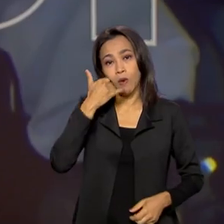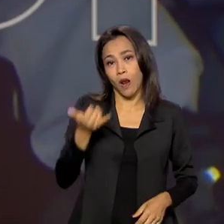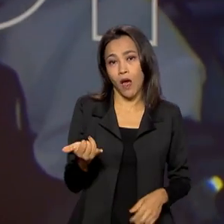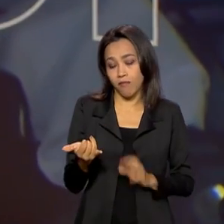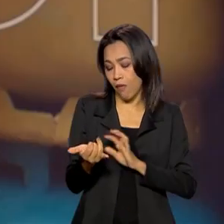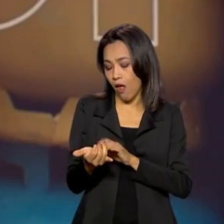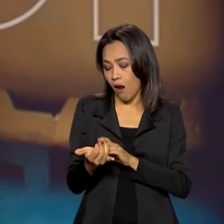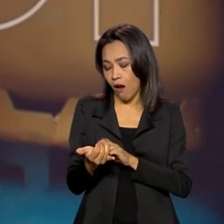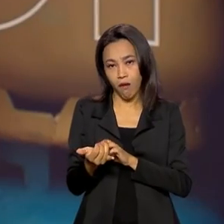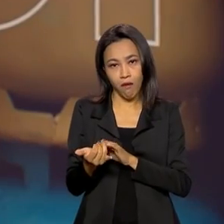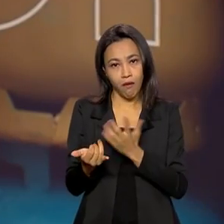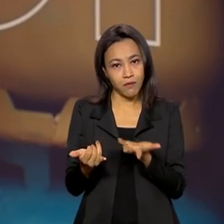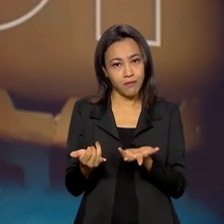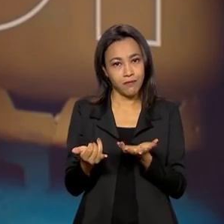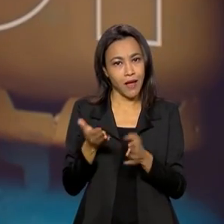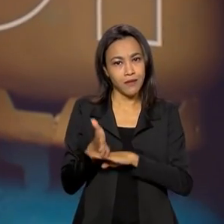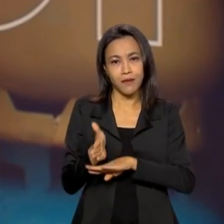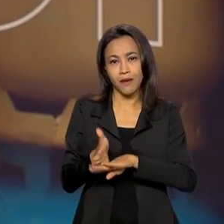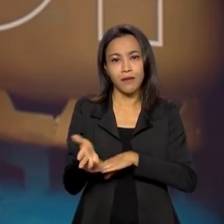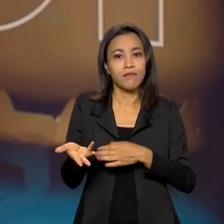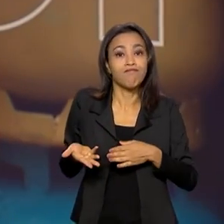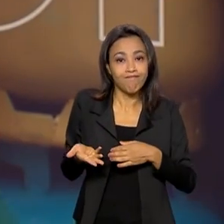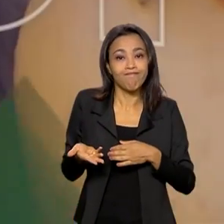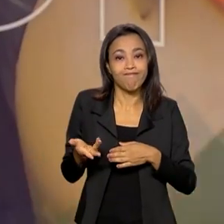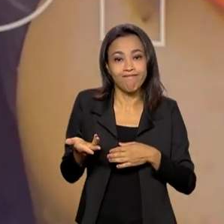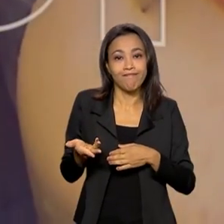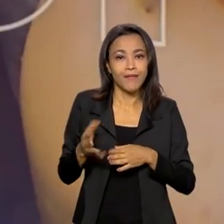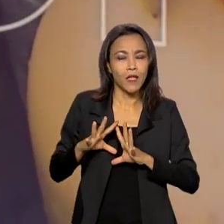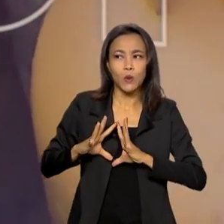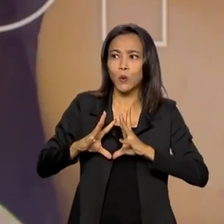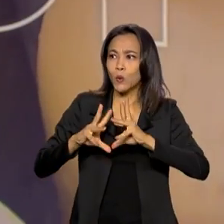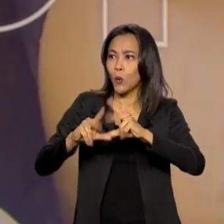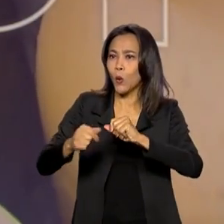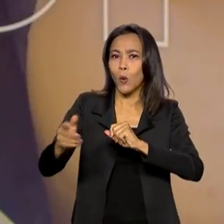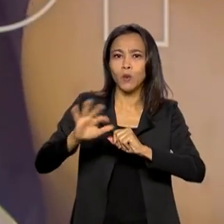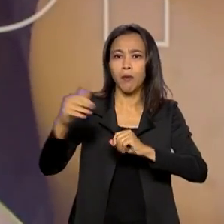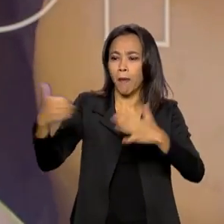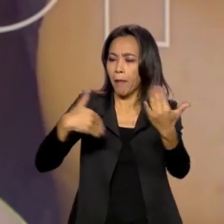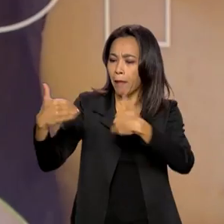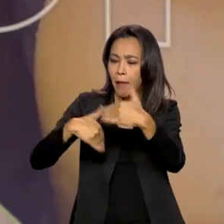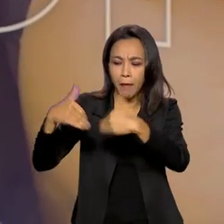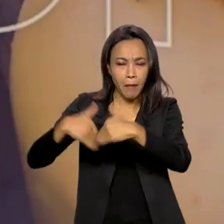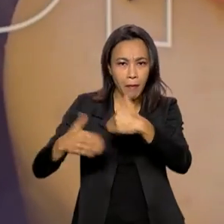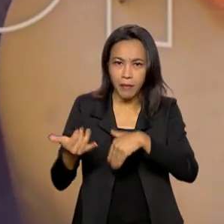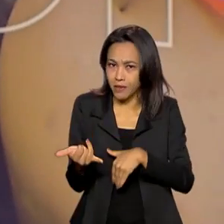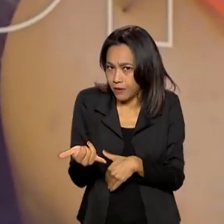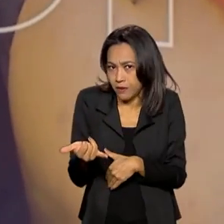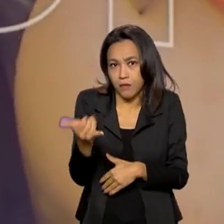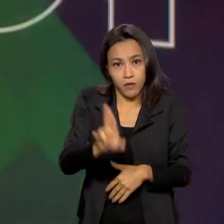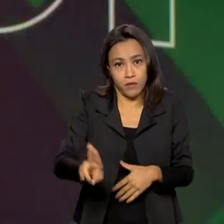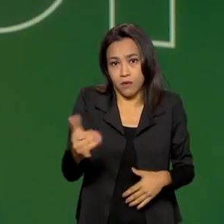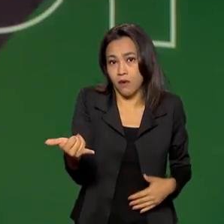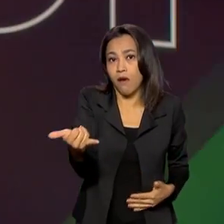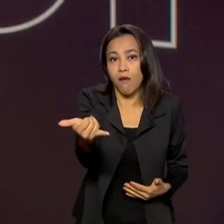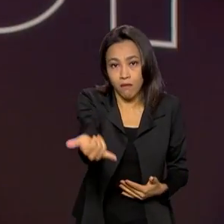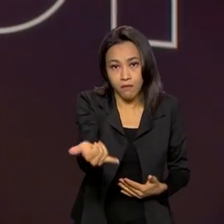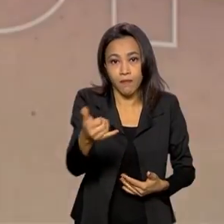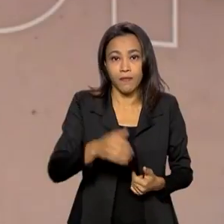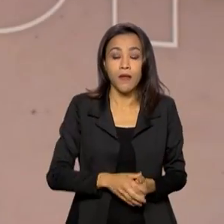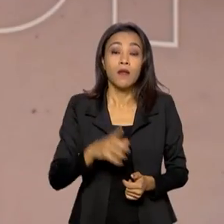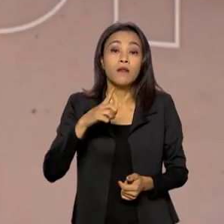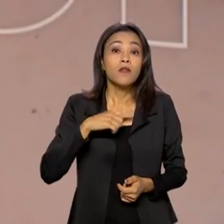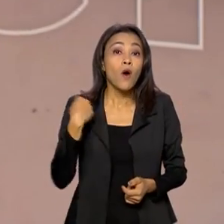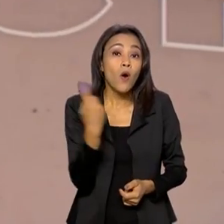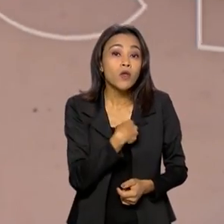celular com amplo acesso né a todos nós estamos sempre né procurando novos meios